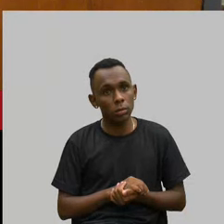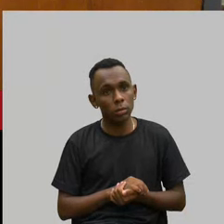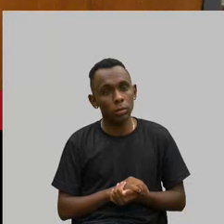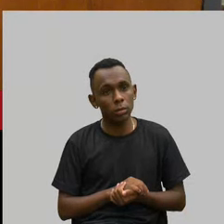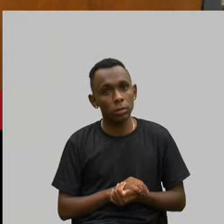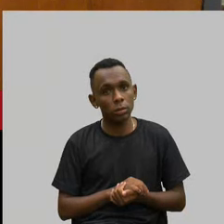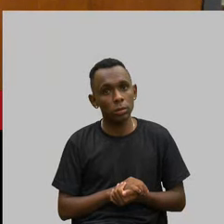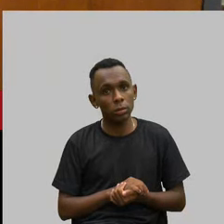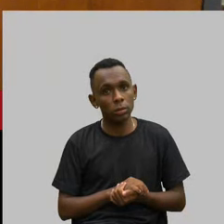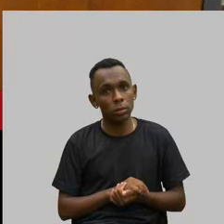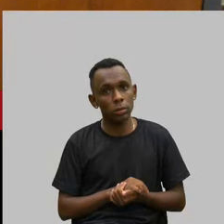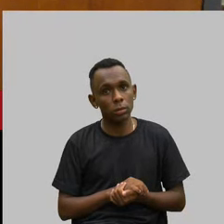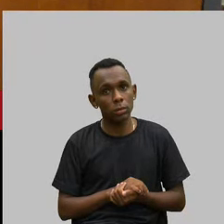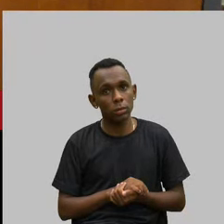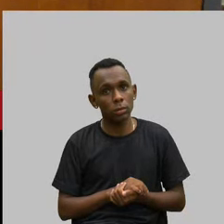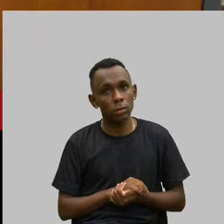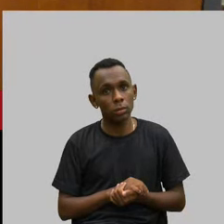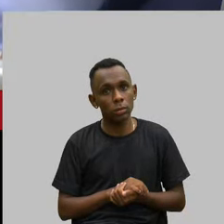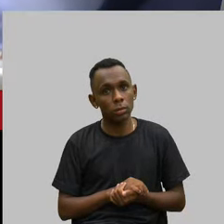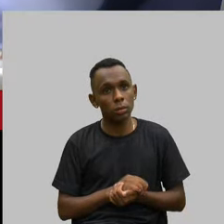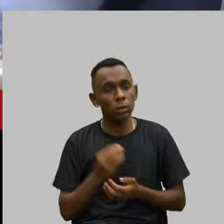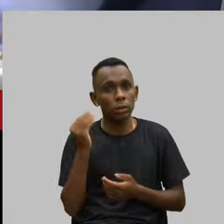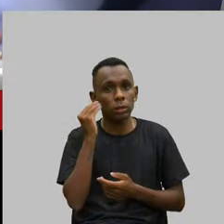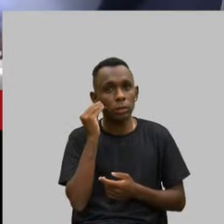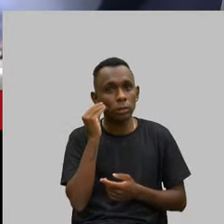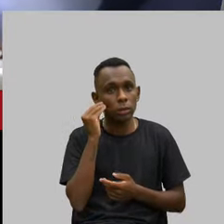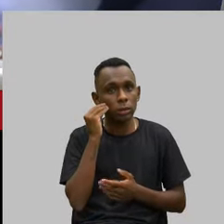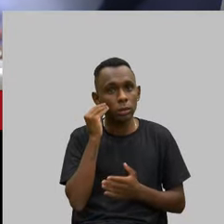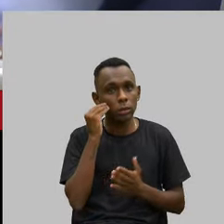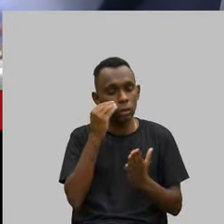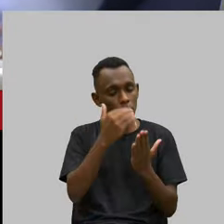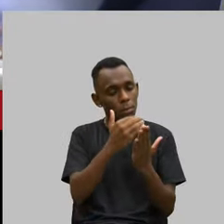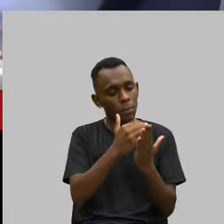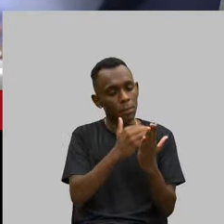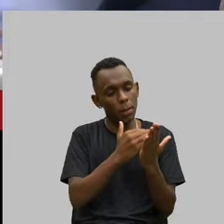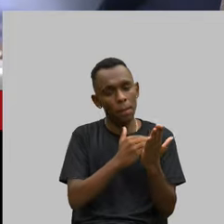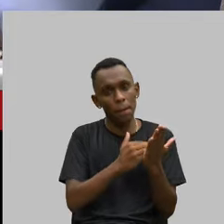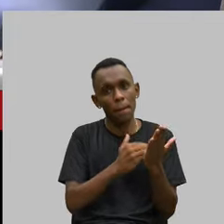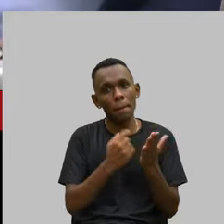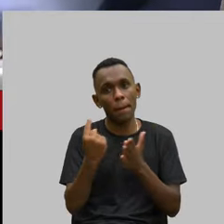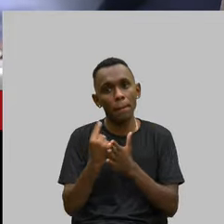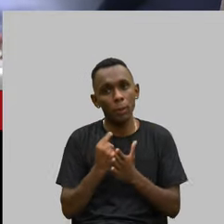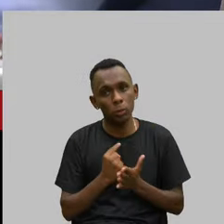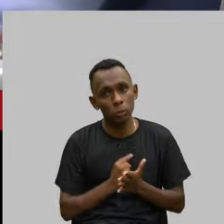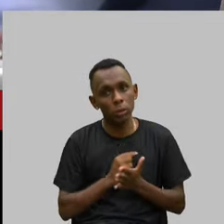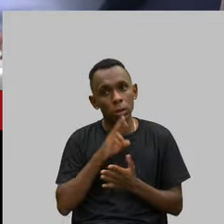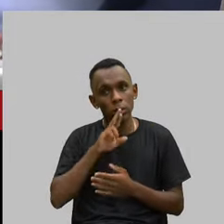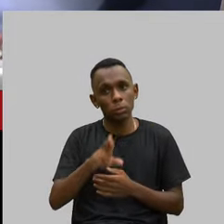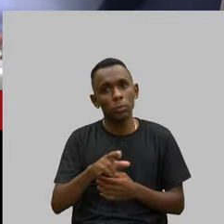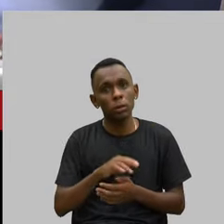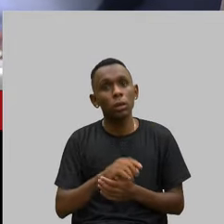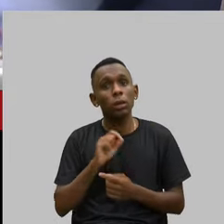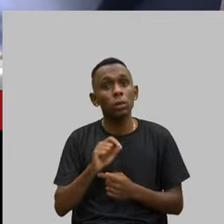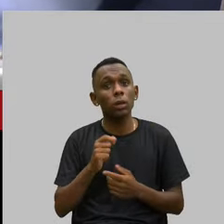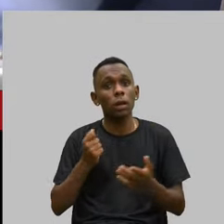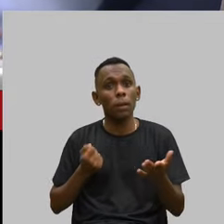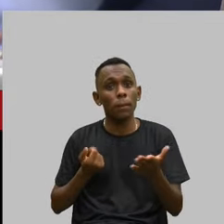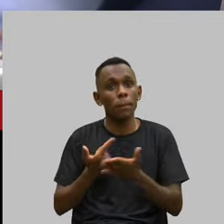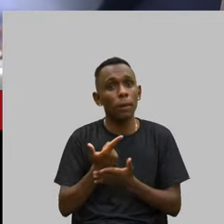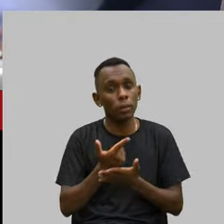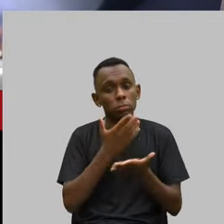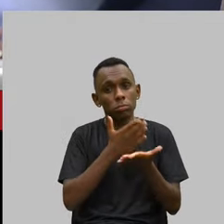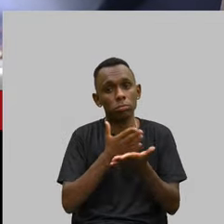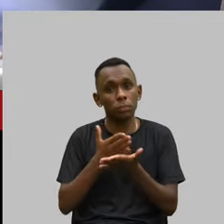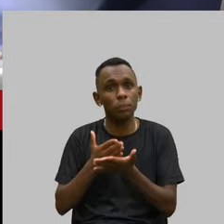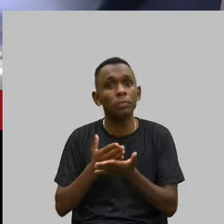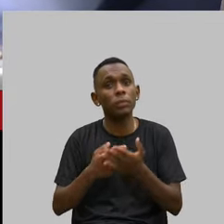eh vou tentar aqui seguir o que eu anotei das suas do da das suas perguntas sobre a questão de pagamento de passivo e